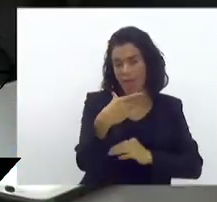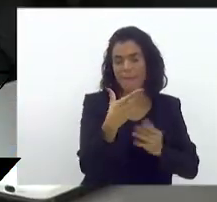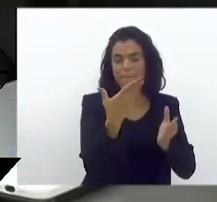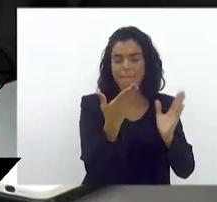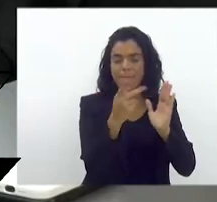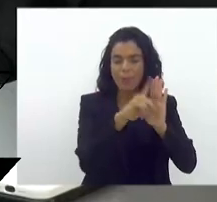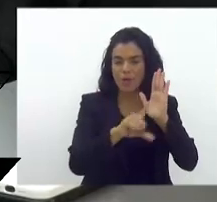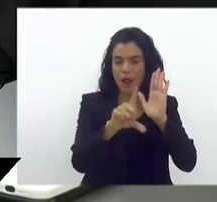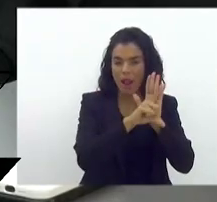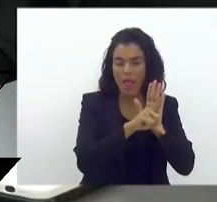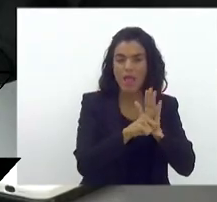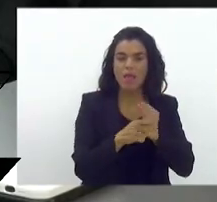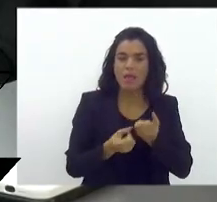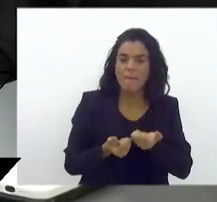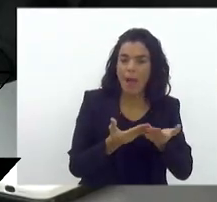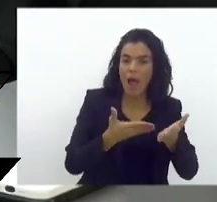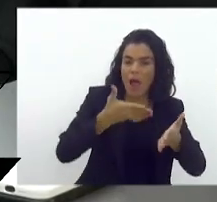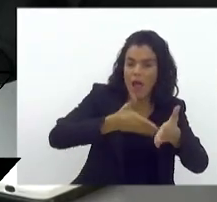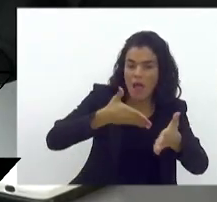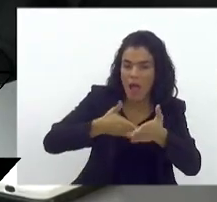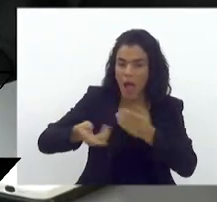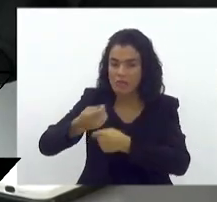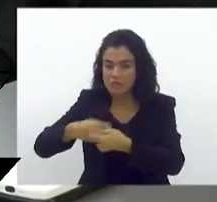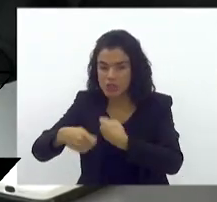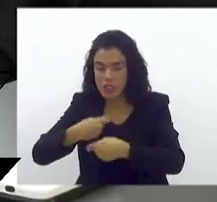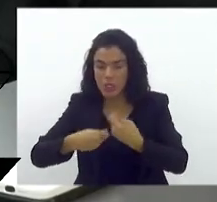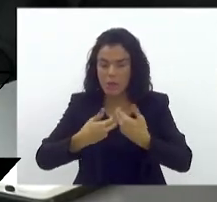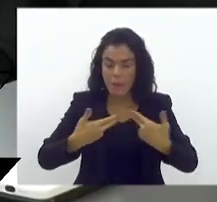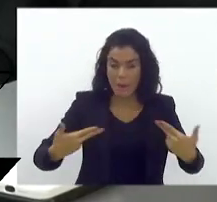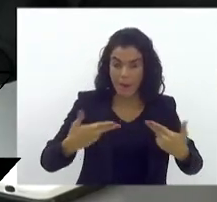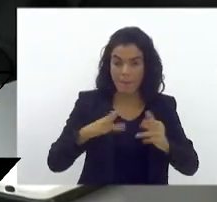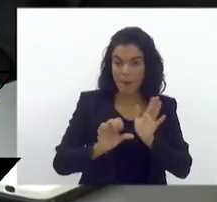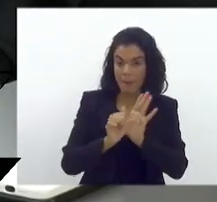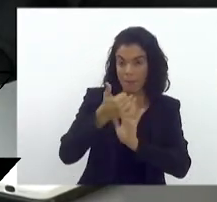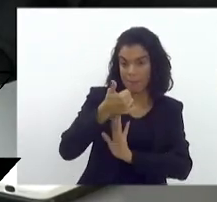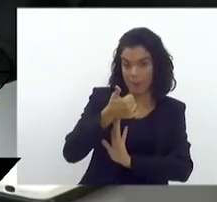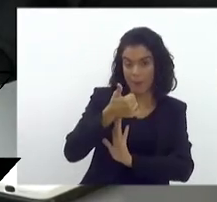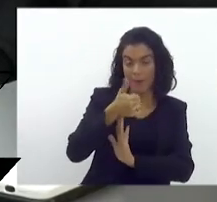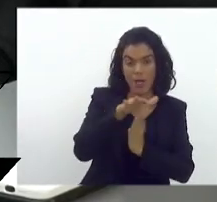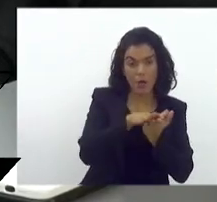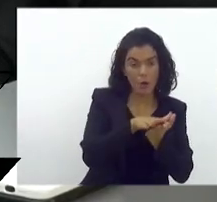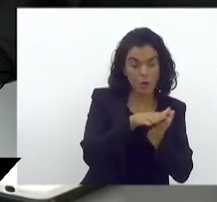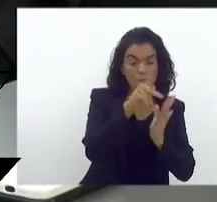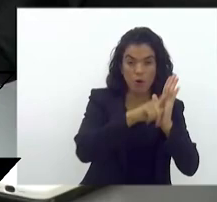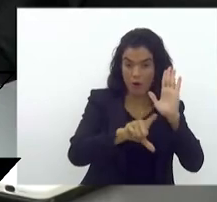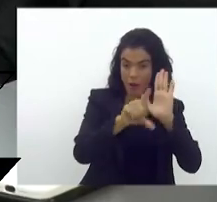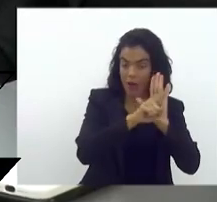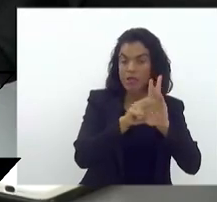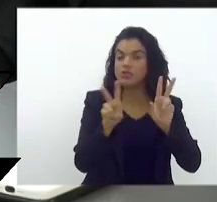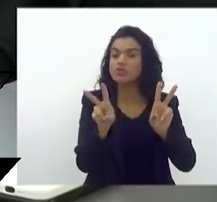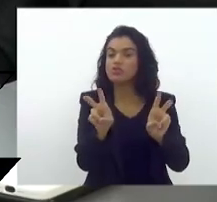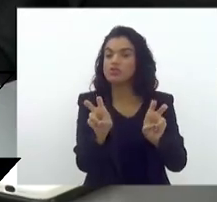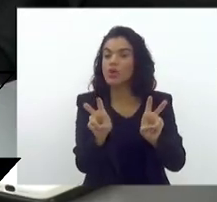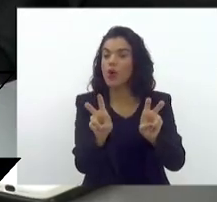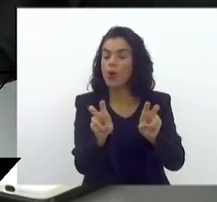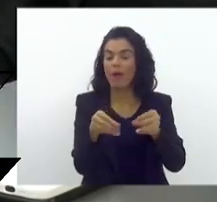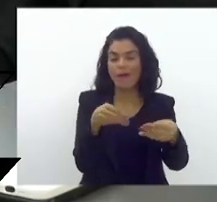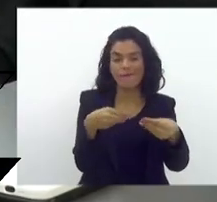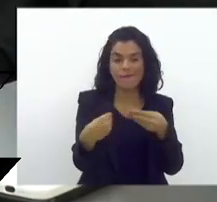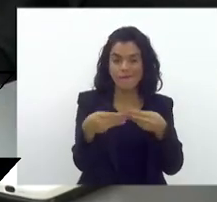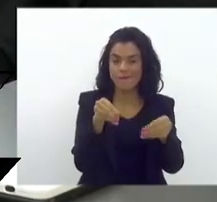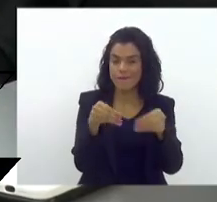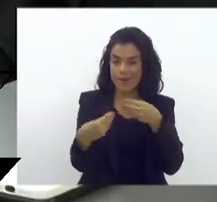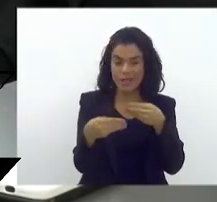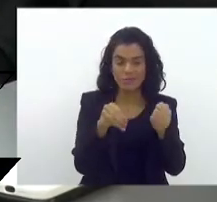impondo restrições, sanções administrativas e tudo mais. Mas essa primeira leva de projetos é no que diz respeito a flexibilização